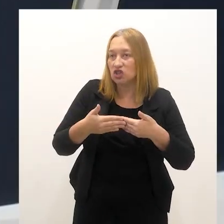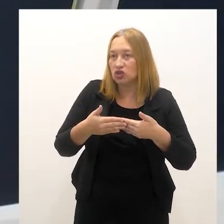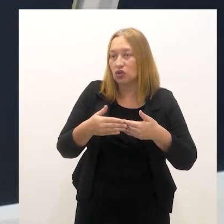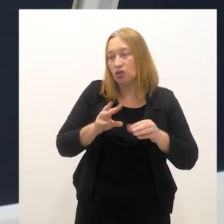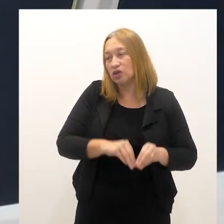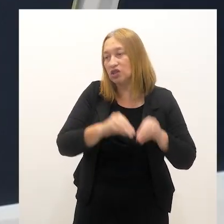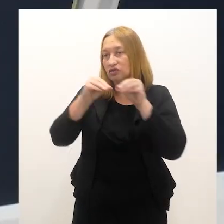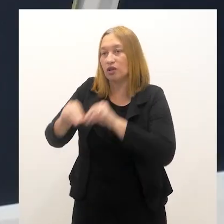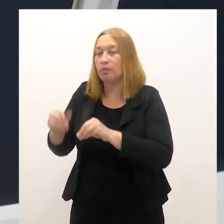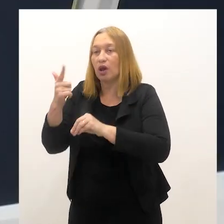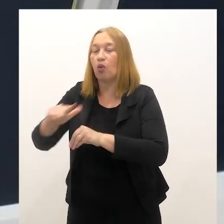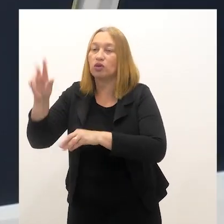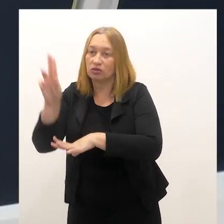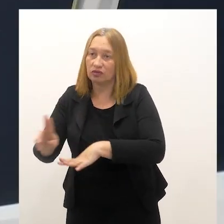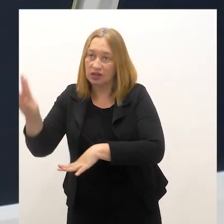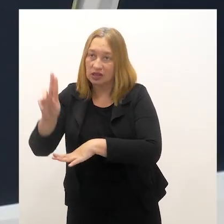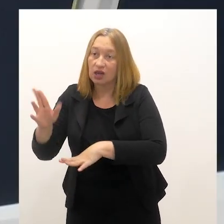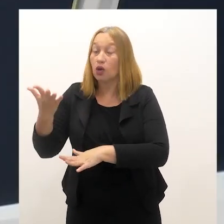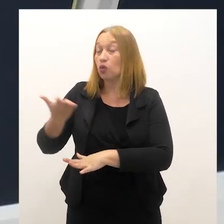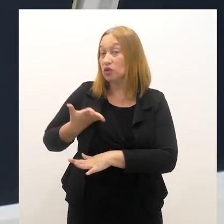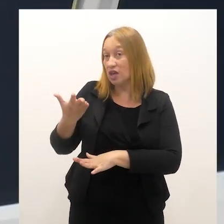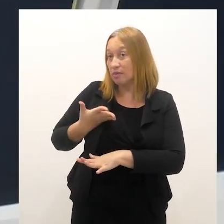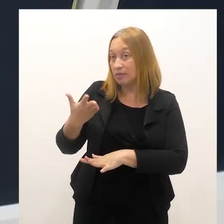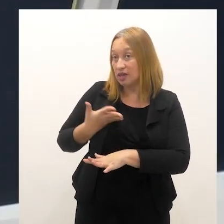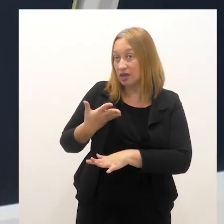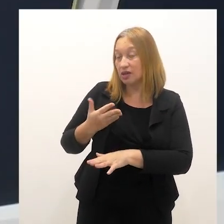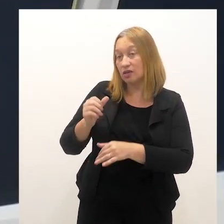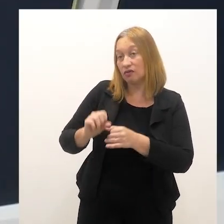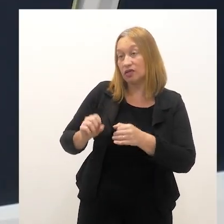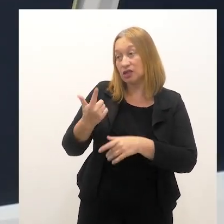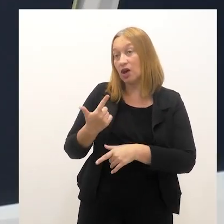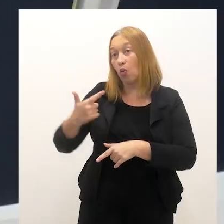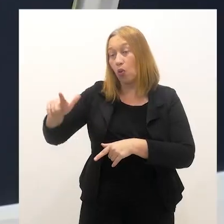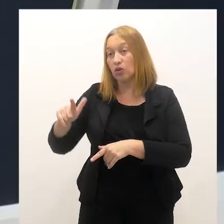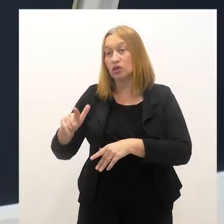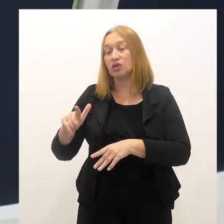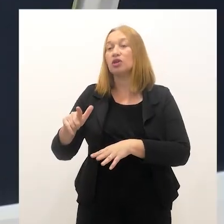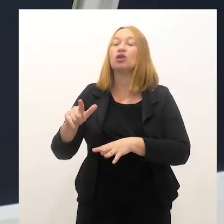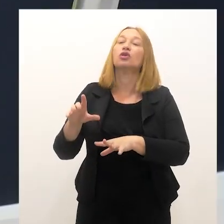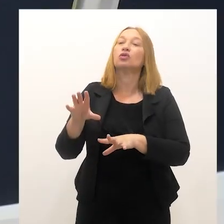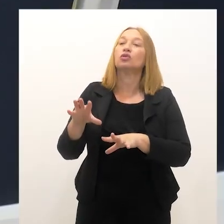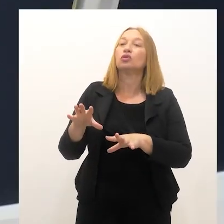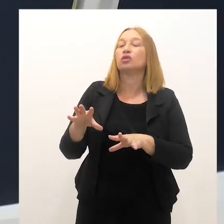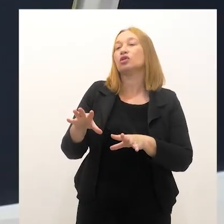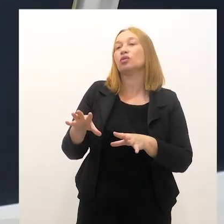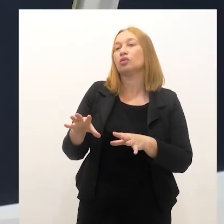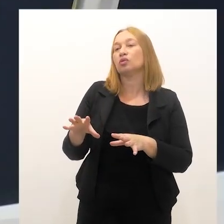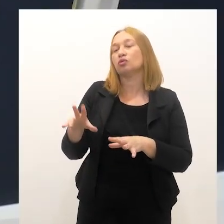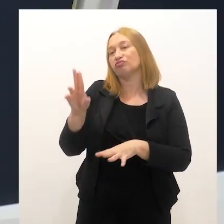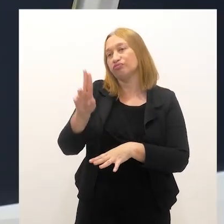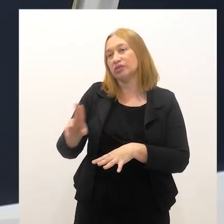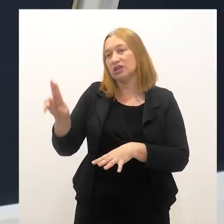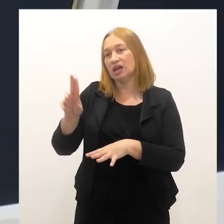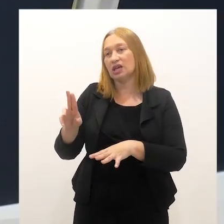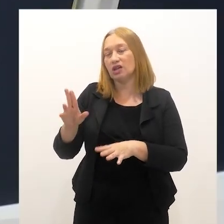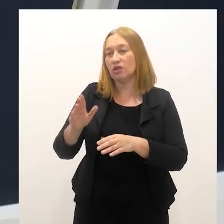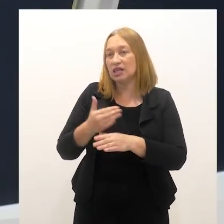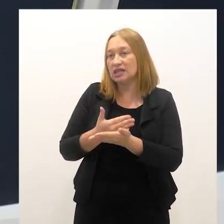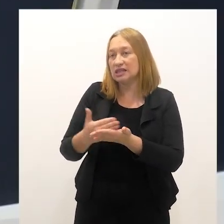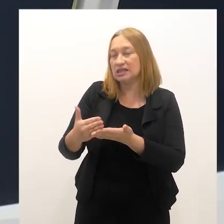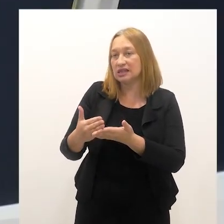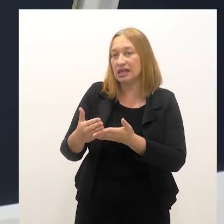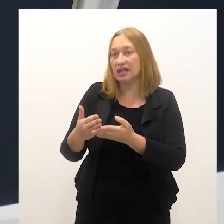me transferi para outra universidade. E com os amigos que eu fiz nessa outra universidade, eu comecei um canal no YouTube com